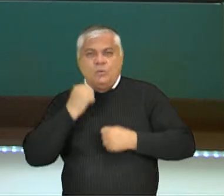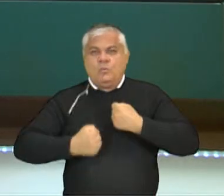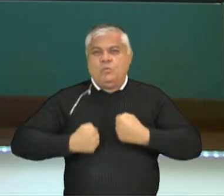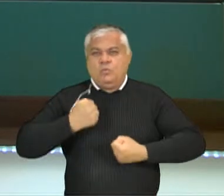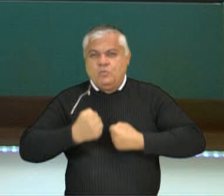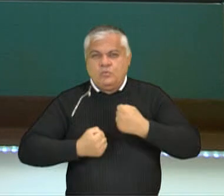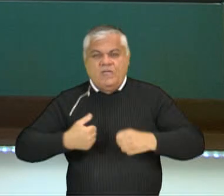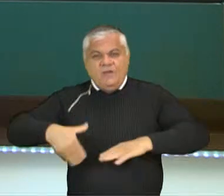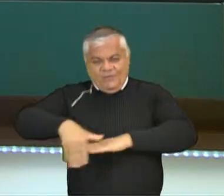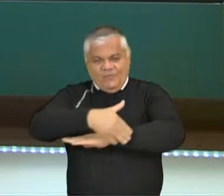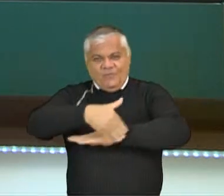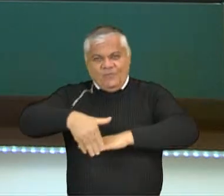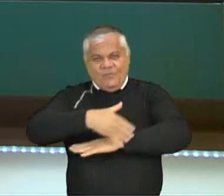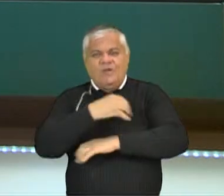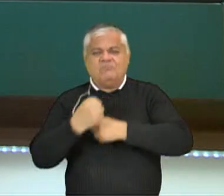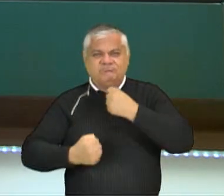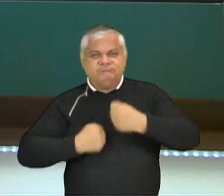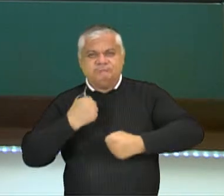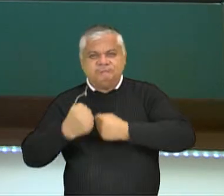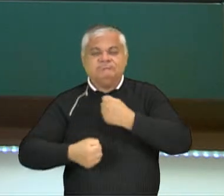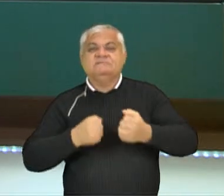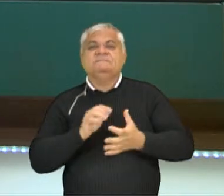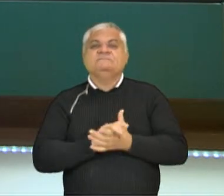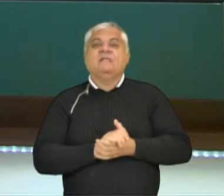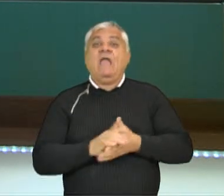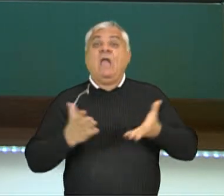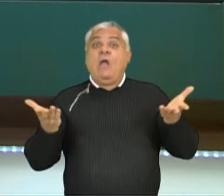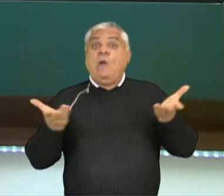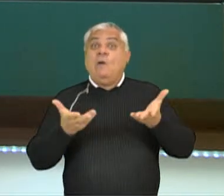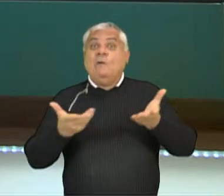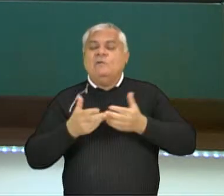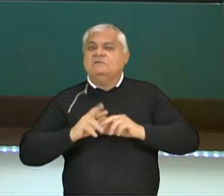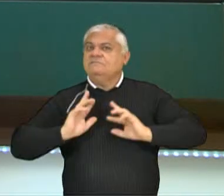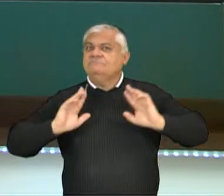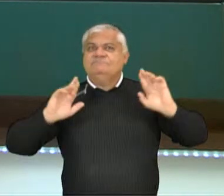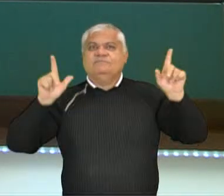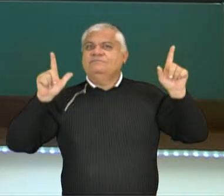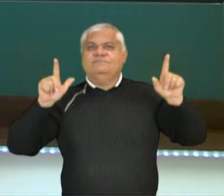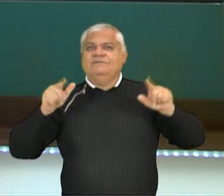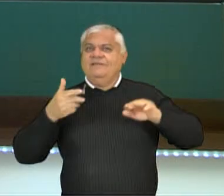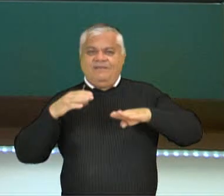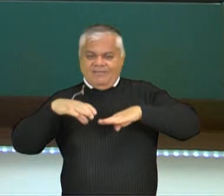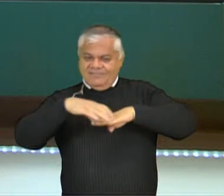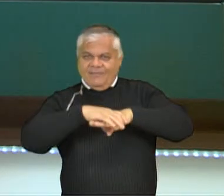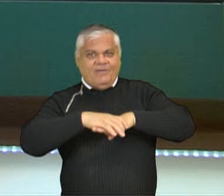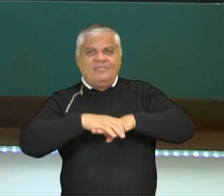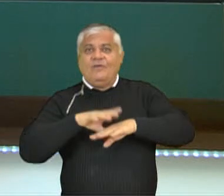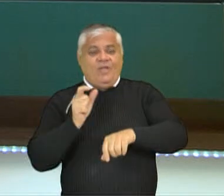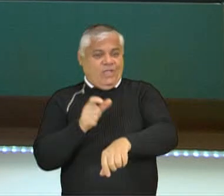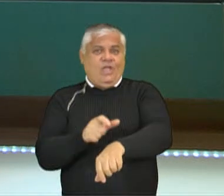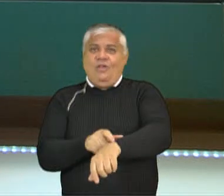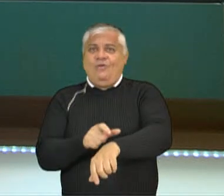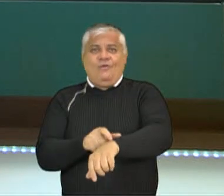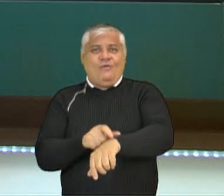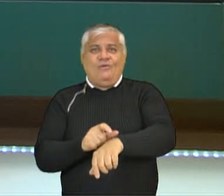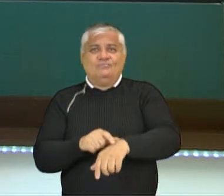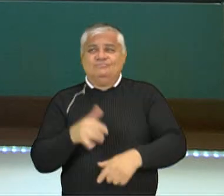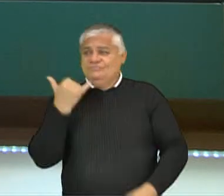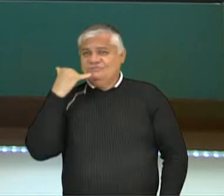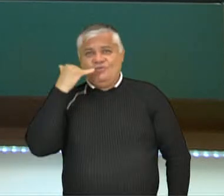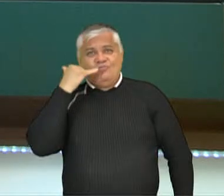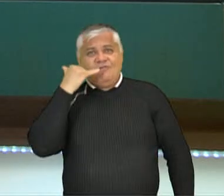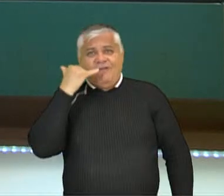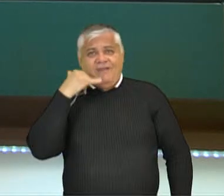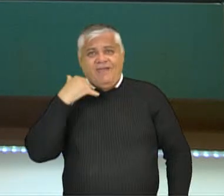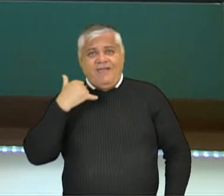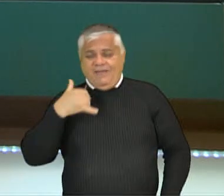geralmente, para ter esses dados, para ver sua evolução. Hoje em dia não é mais na palmilha, né? Hoje em dia é no relógio, né? Às vezes no celular, muitas